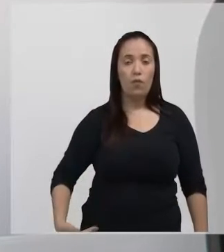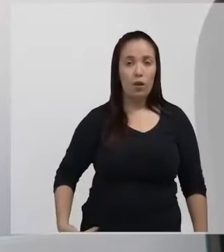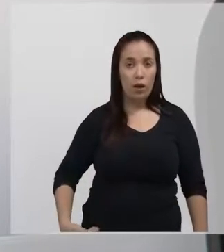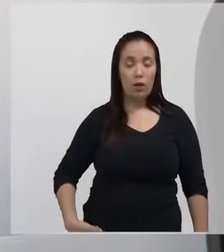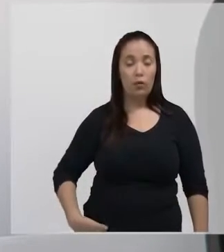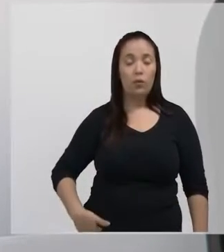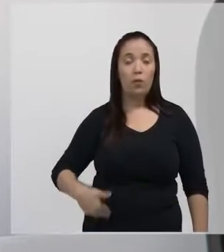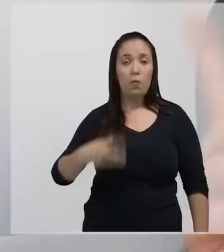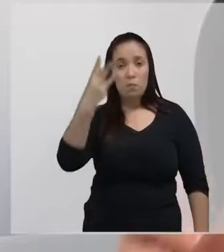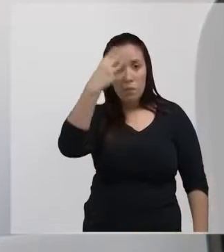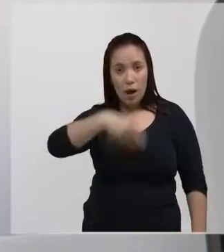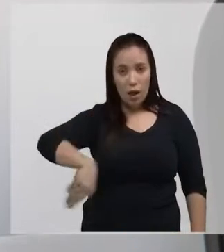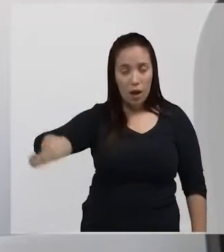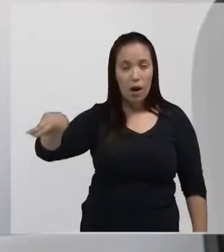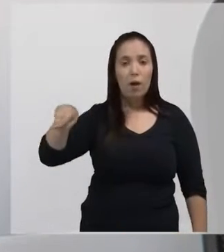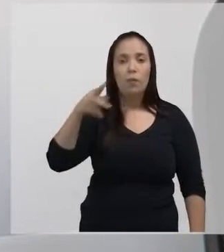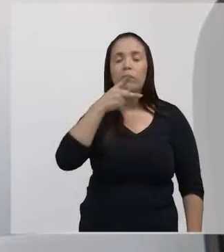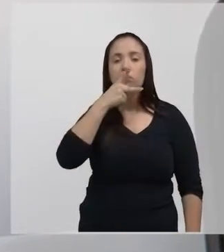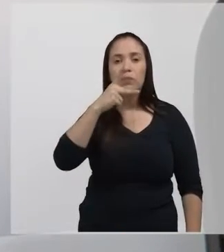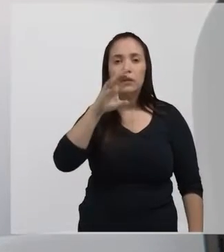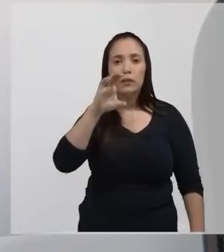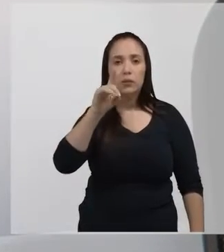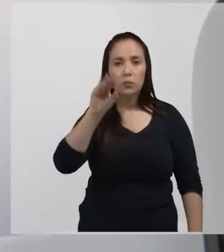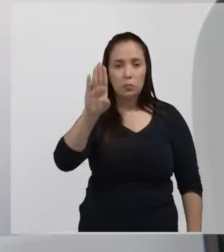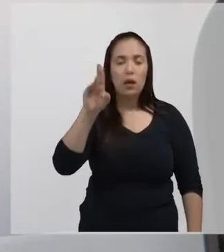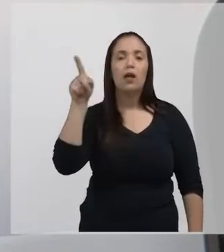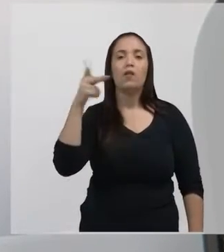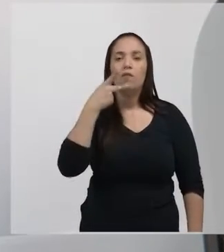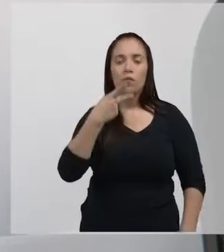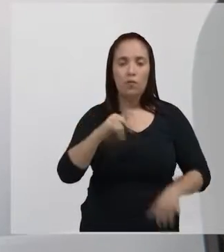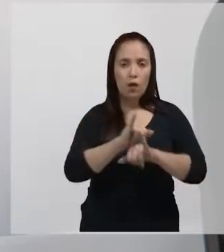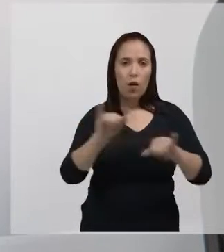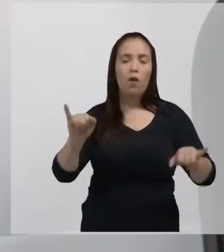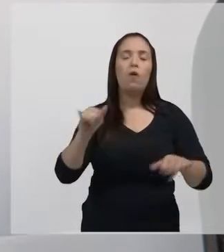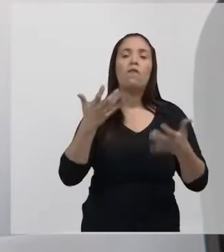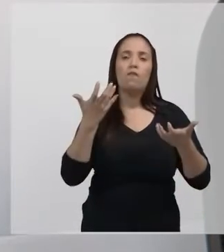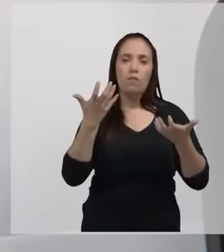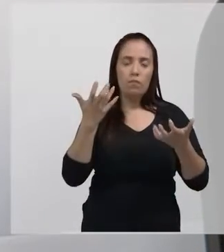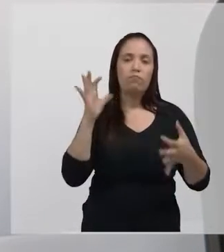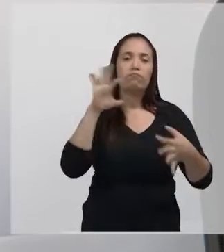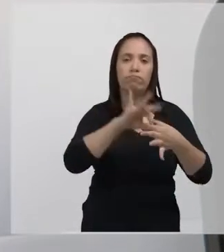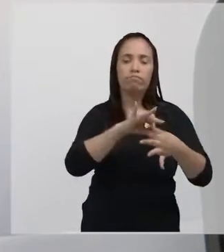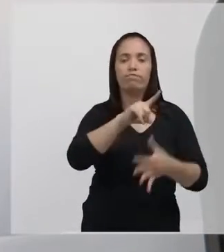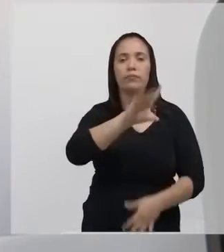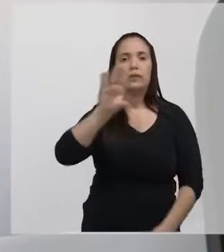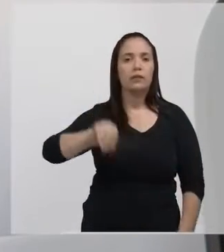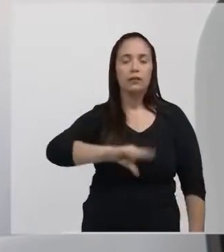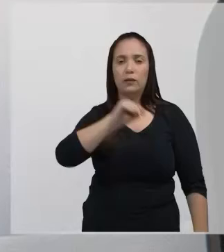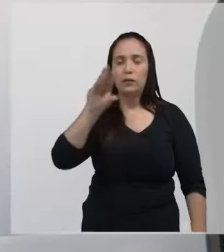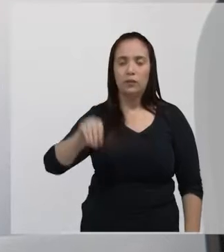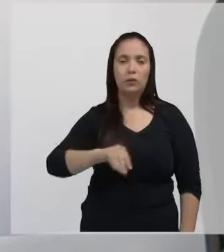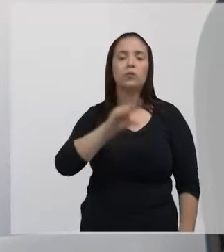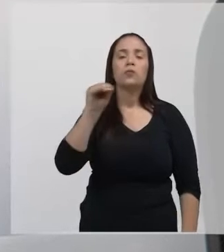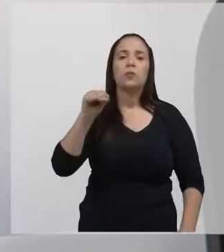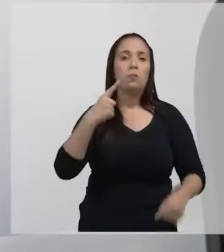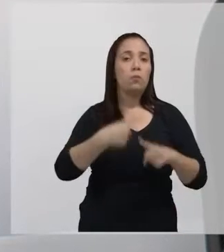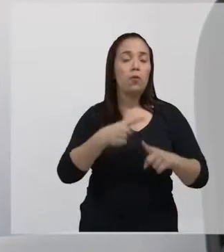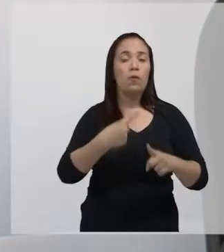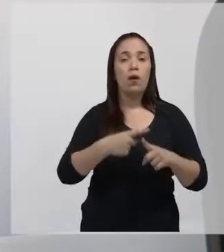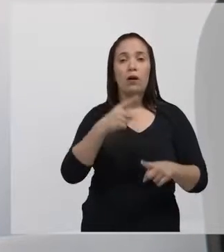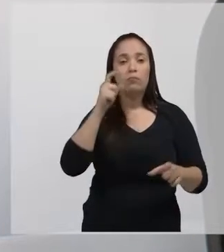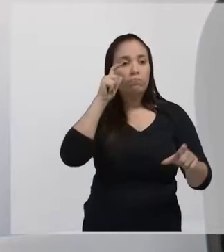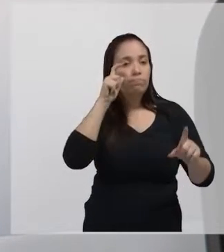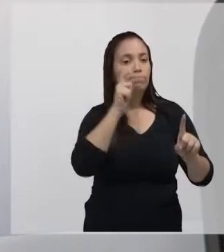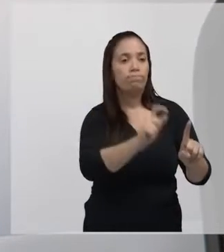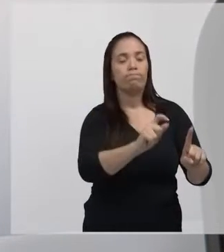do PCdoB, também já declarou que poderia votar em Ciro Gomes sem nenhum problema, que o Ciro Gomes poderia ser a melhor opção